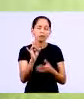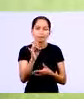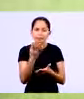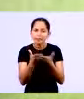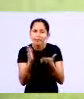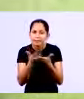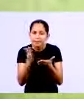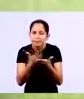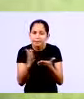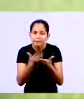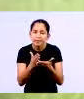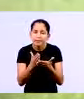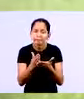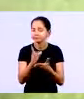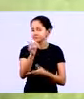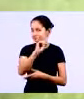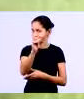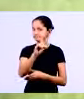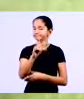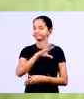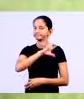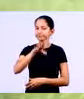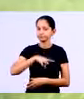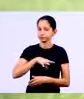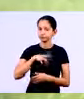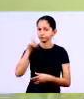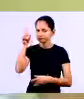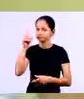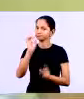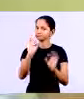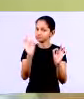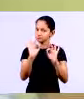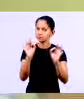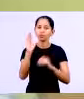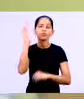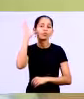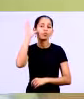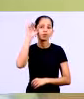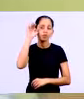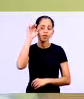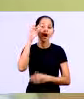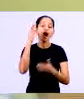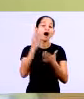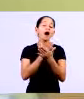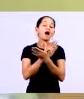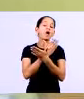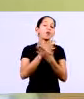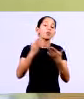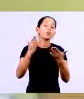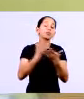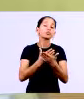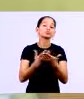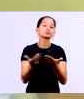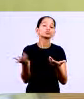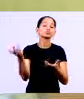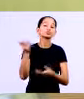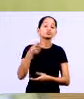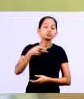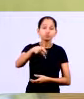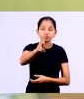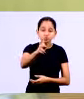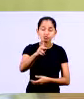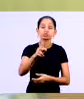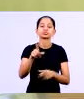Nós também herdamos, não foi só Portugal que perdeu, não. Vocês vão achar curioso, mas nós herdamos o sinal